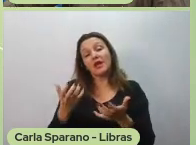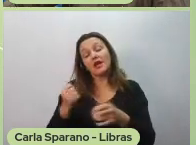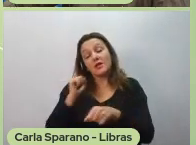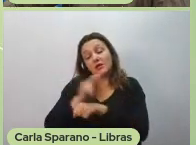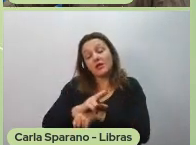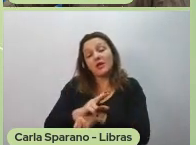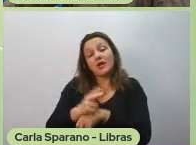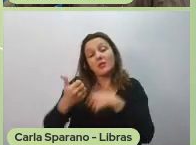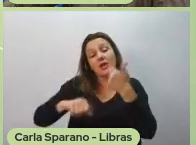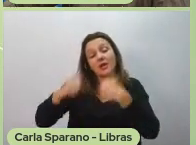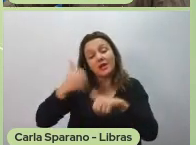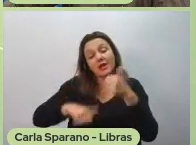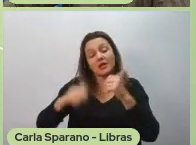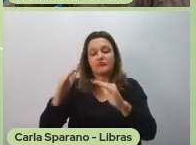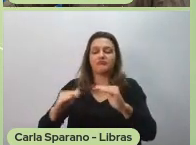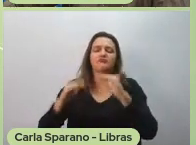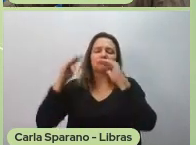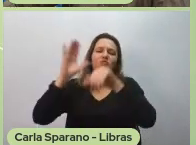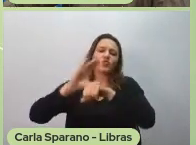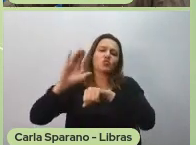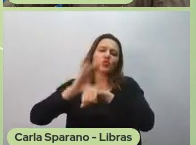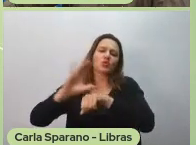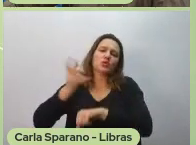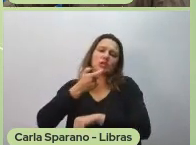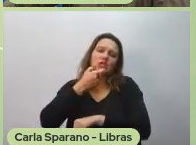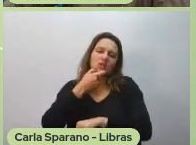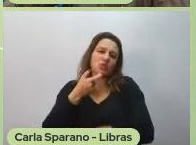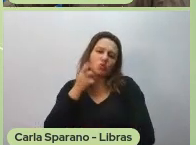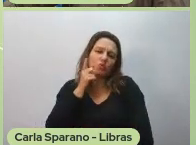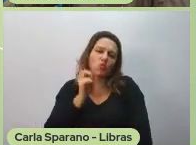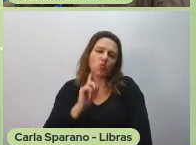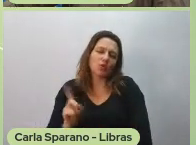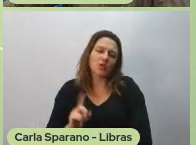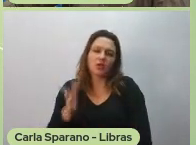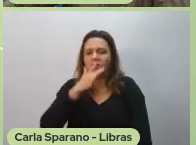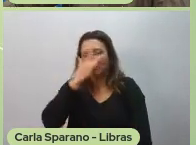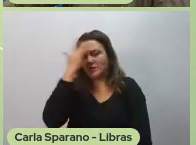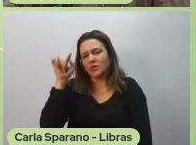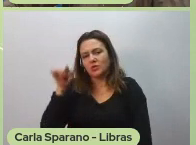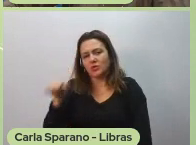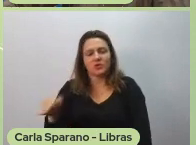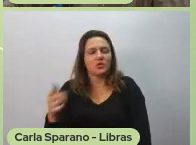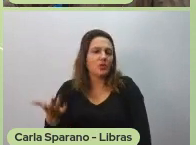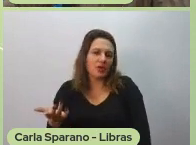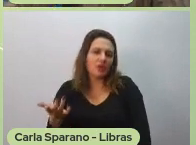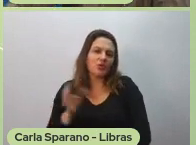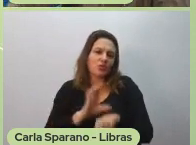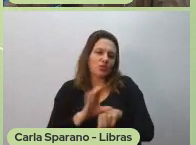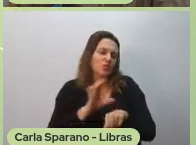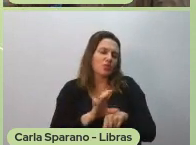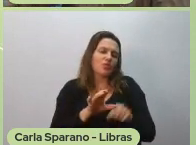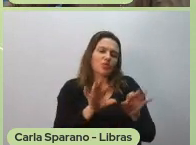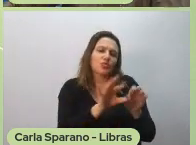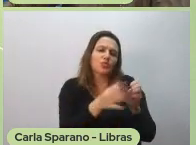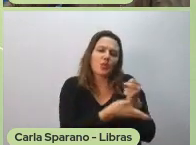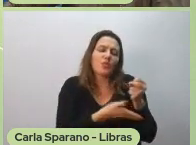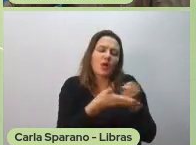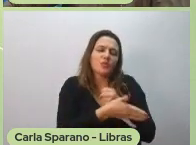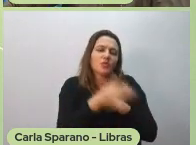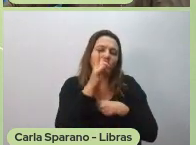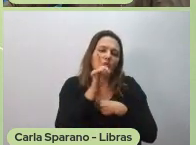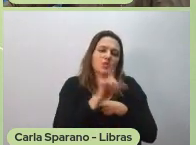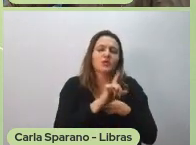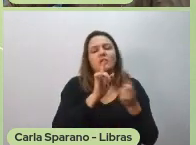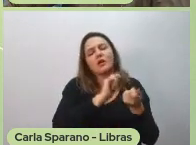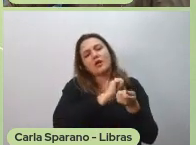curso universitário em inglês, então não vai conseguir que essa pessoa que fez um bootcamp consiga se